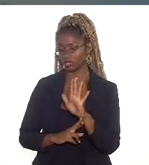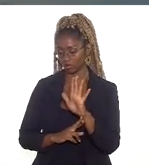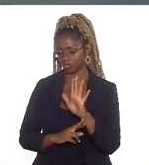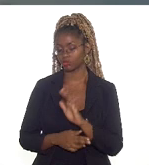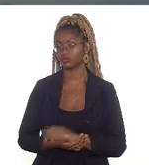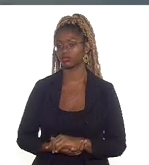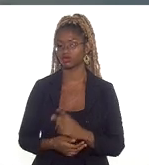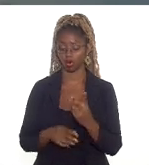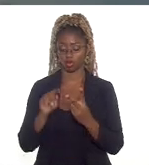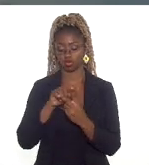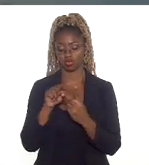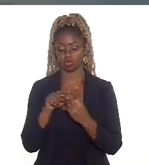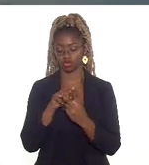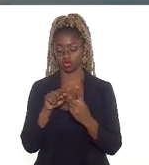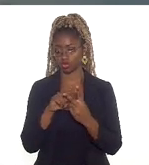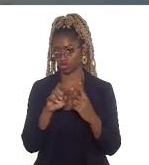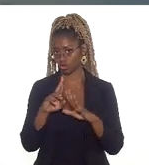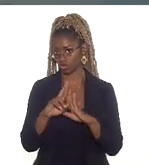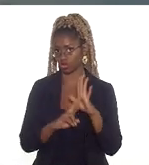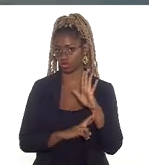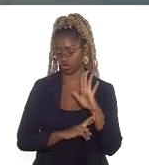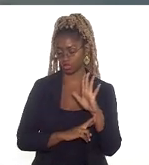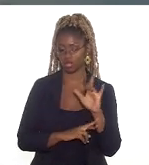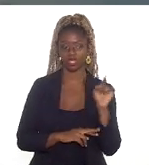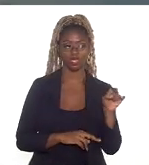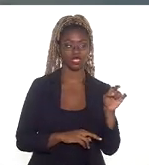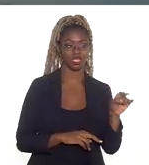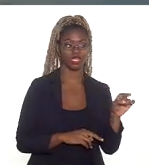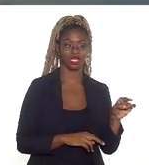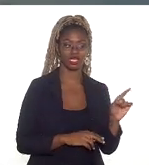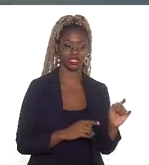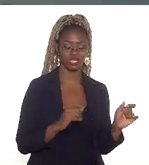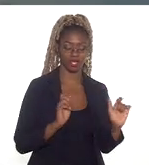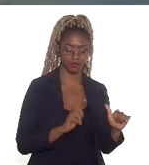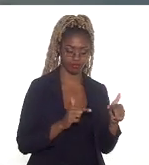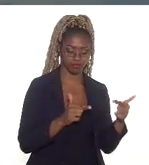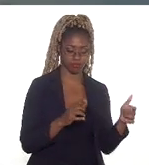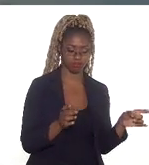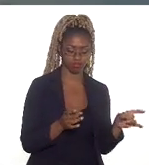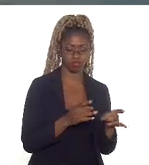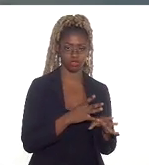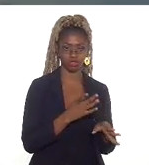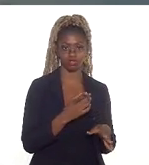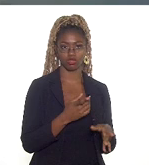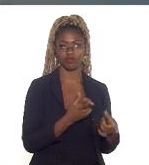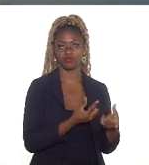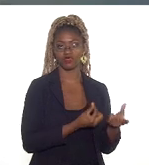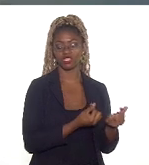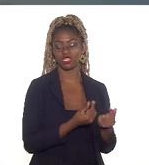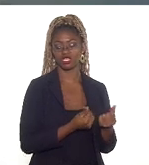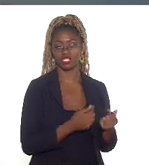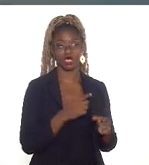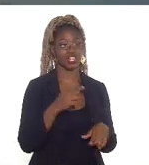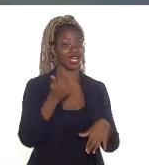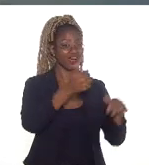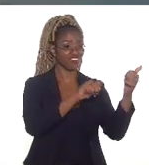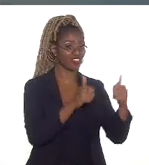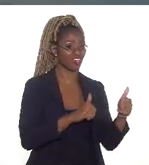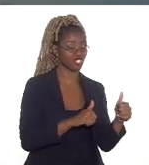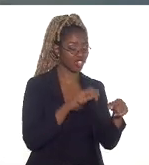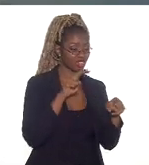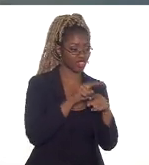dois relatórios, e a execução física e financeira ela é avaliada e fiscalizada